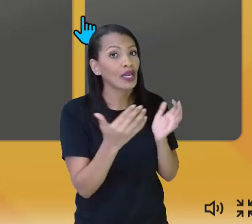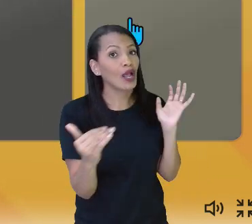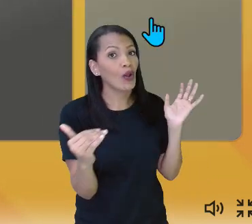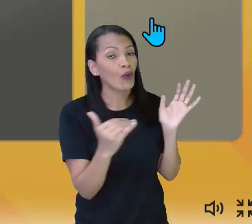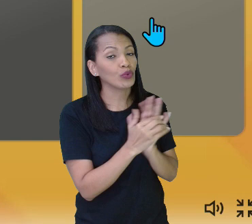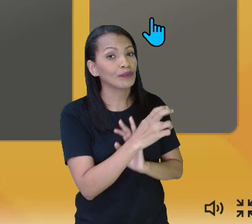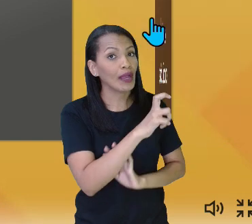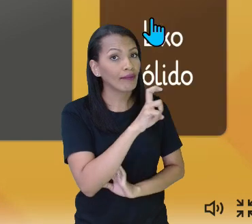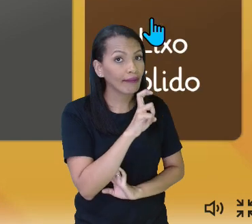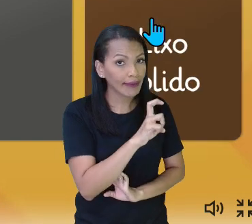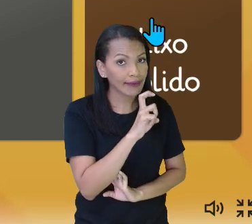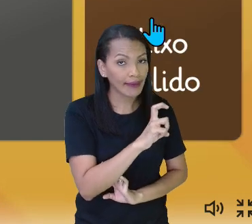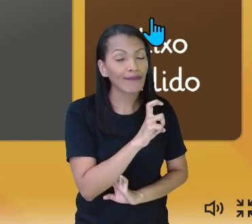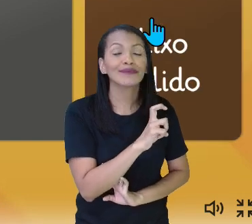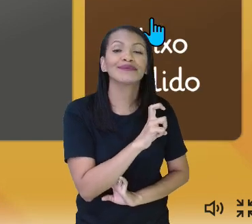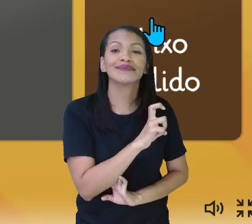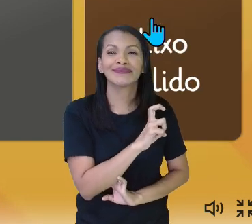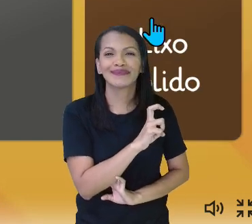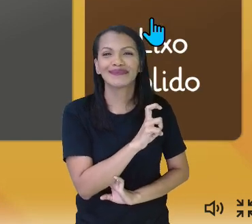baixo.